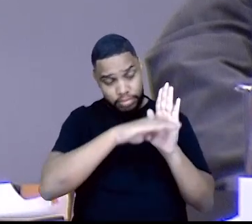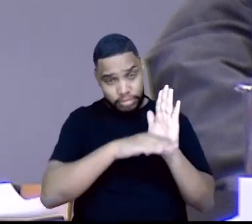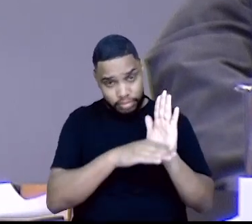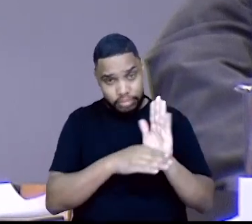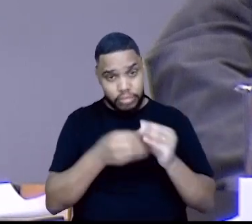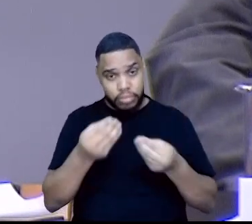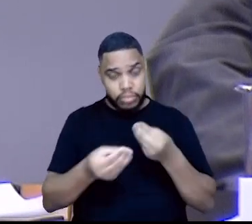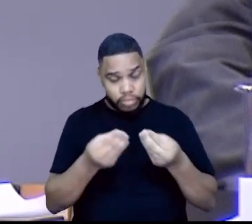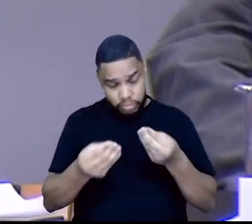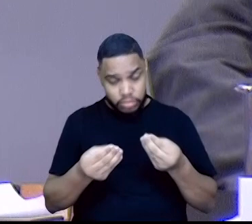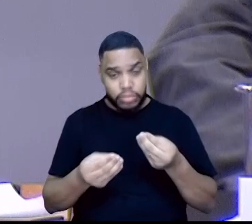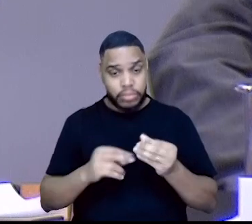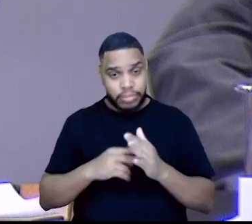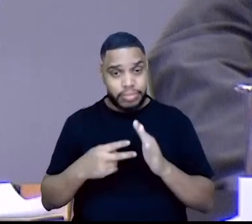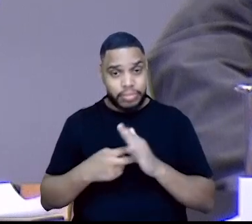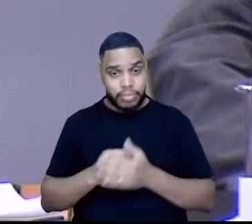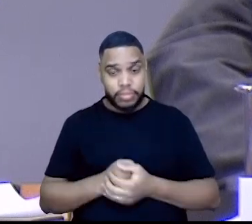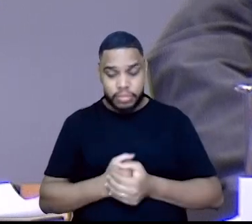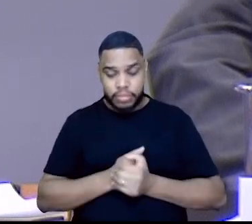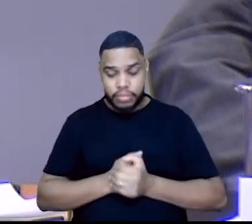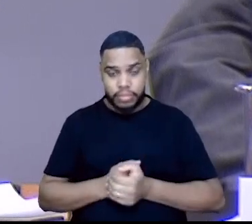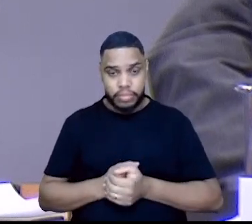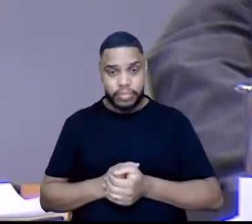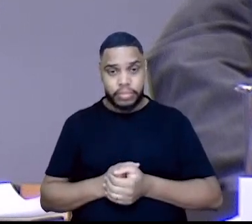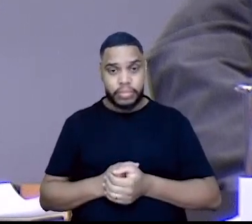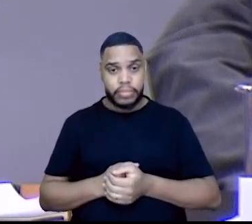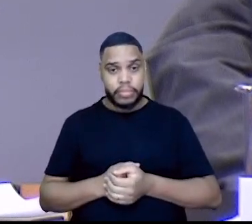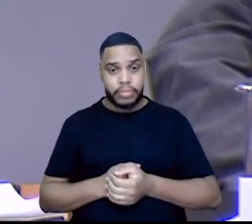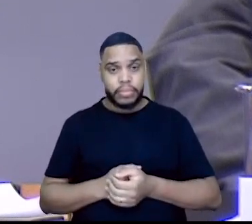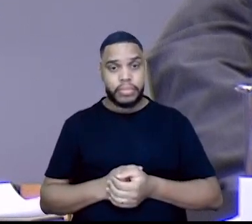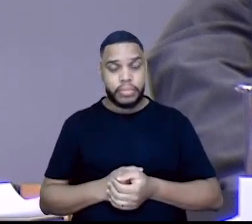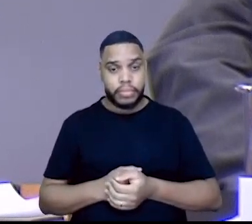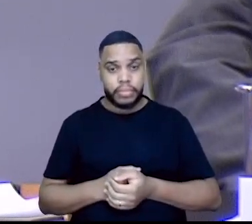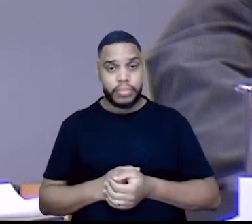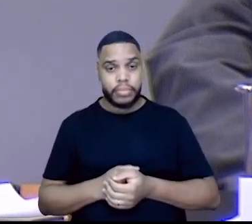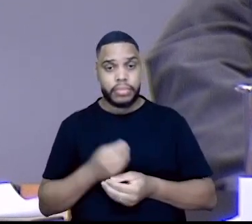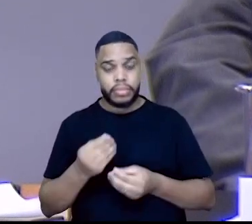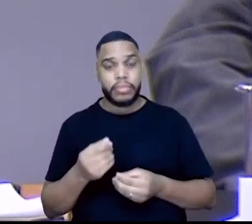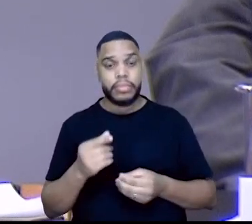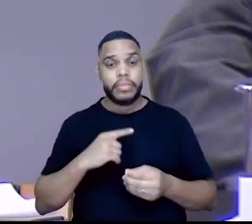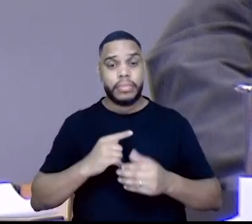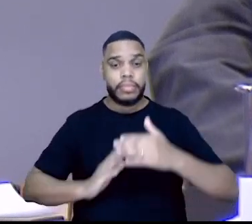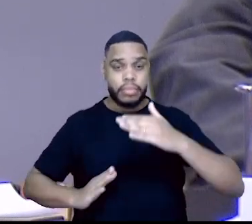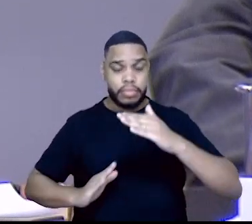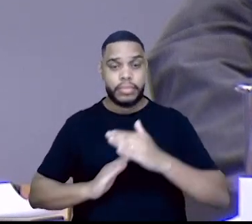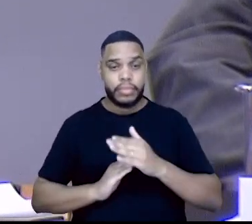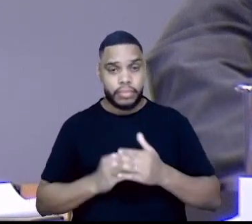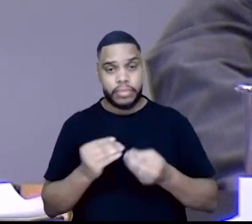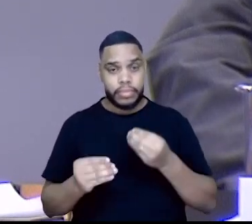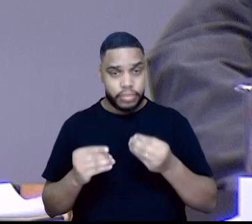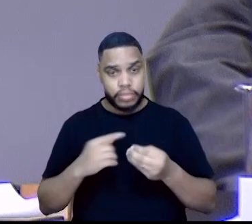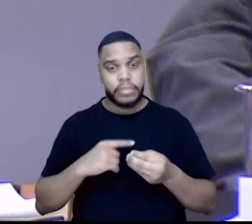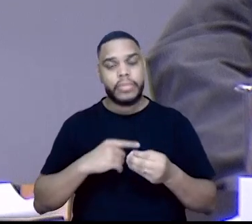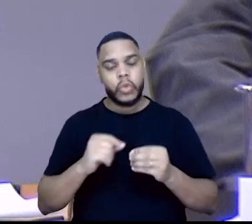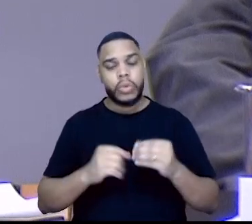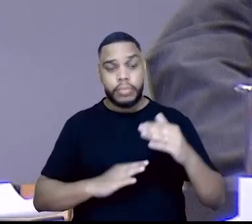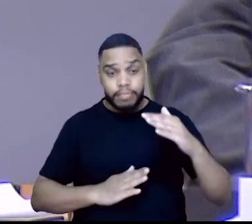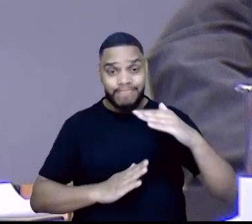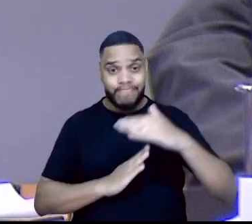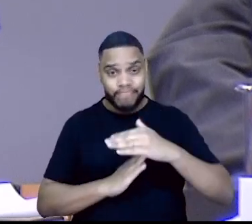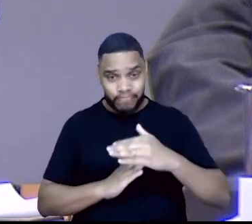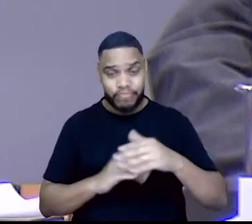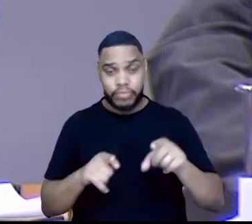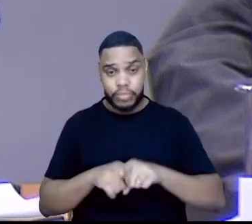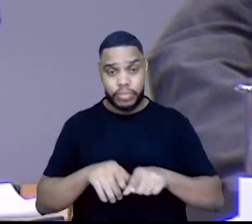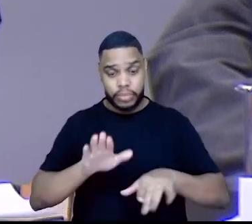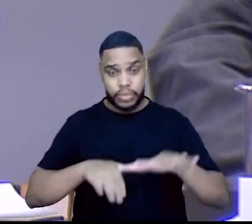possibilidades semânticas. Em segundo lugar, há o que eu chamaria um limite deontológico. Às vezes,